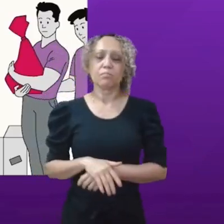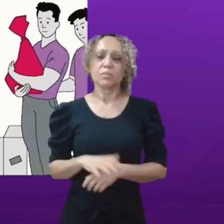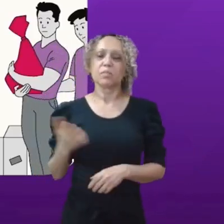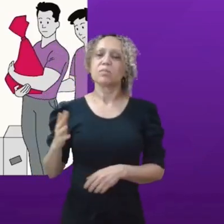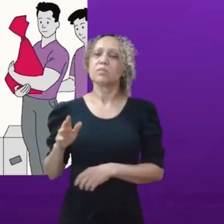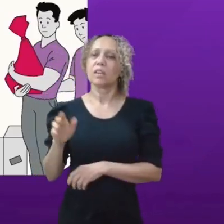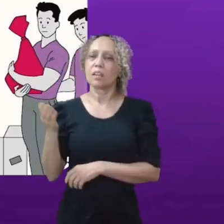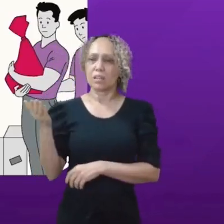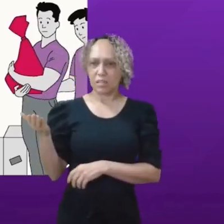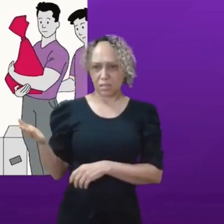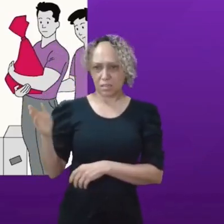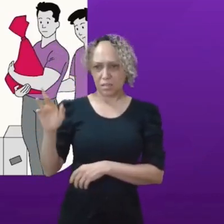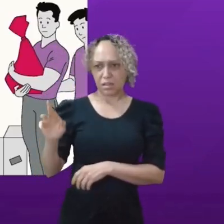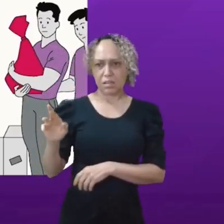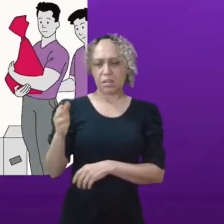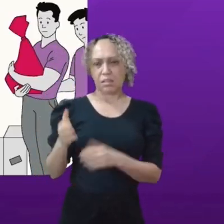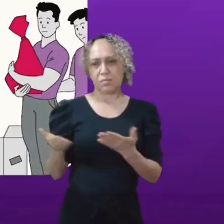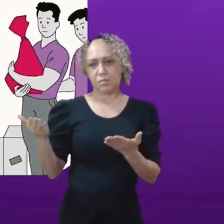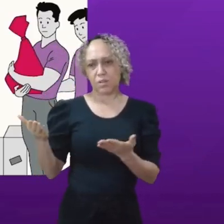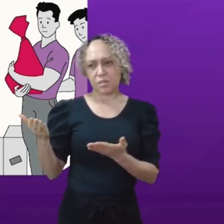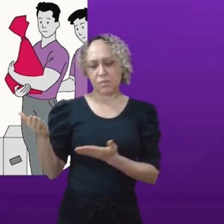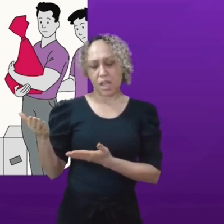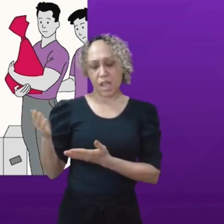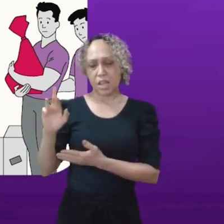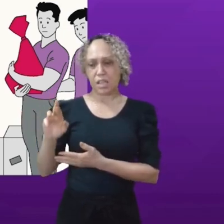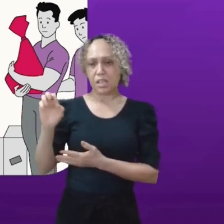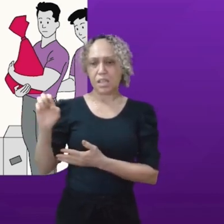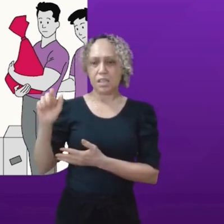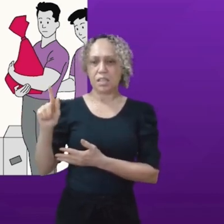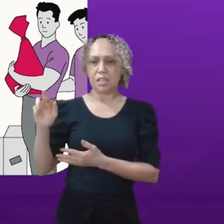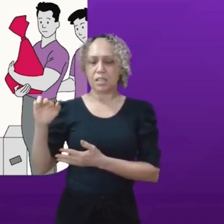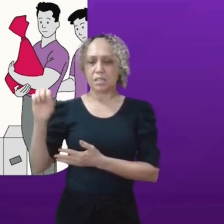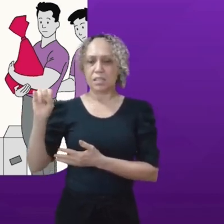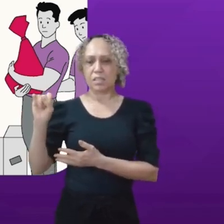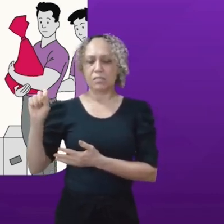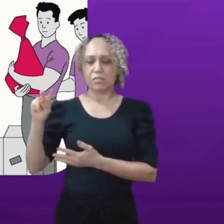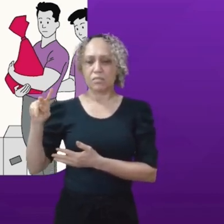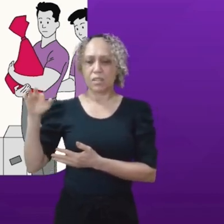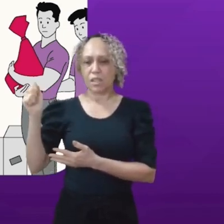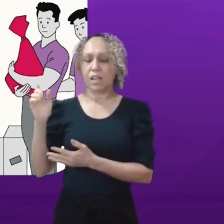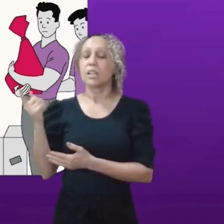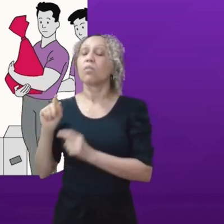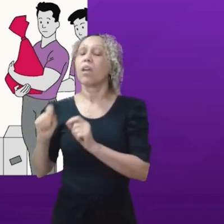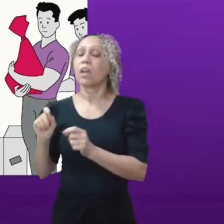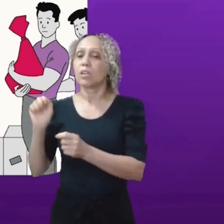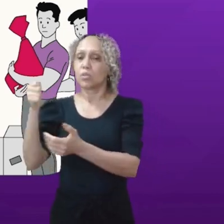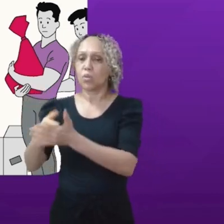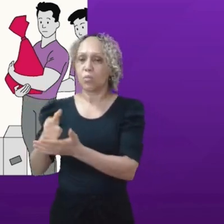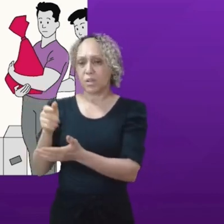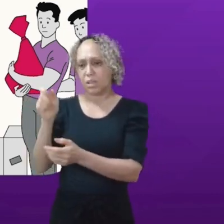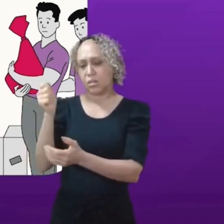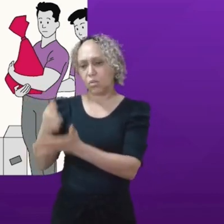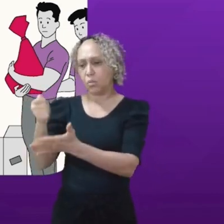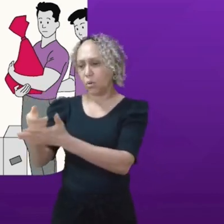regressividade, ela é relacionada à tributação sobre o consumo e que a tributação sobre o consumo onera excessivamente pessoas